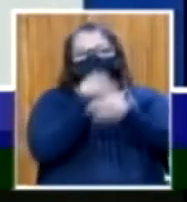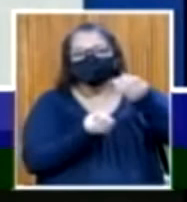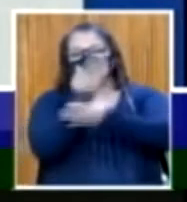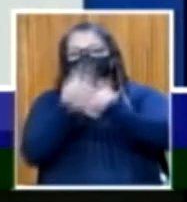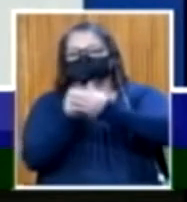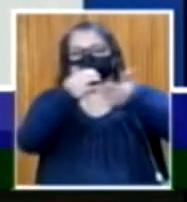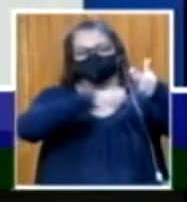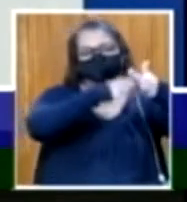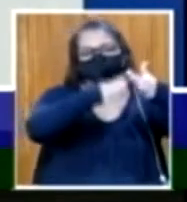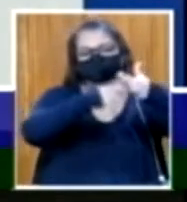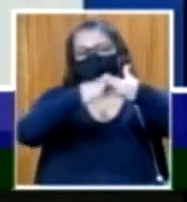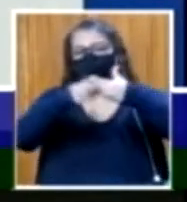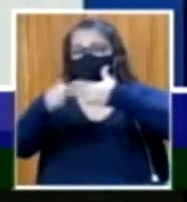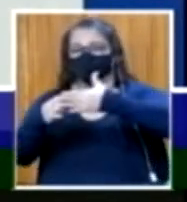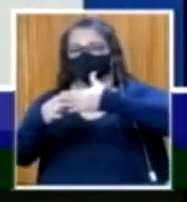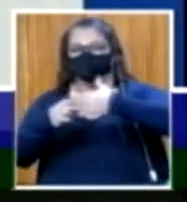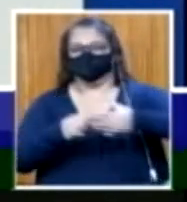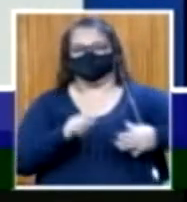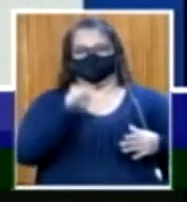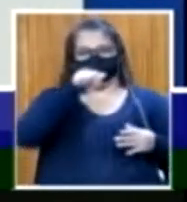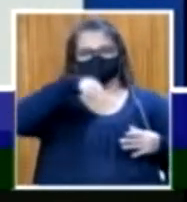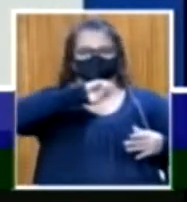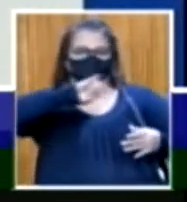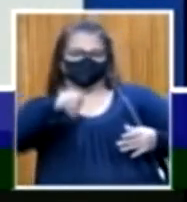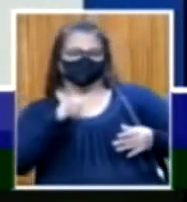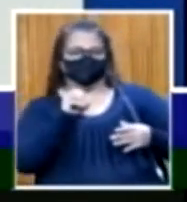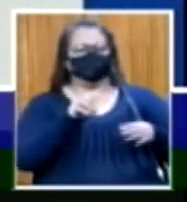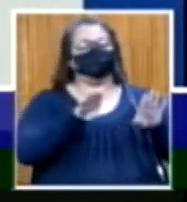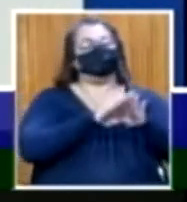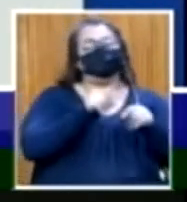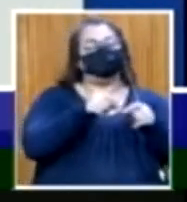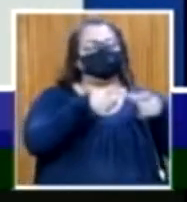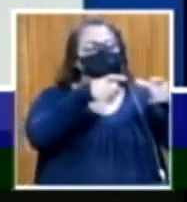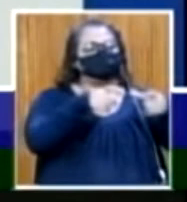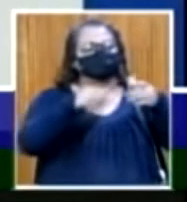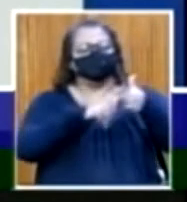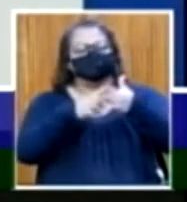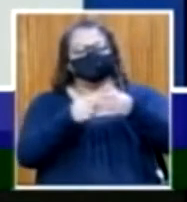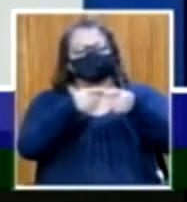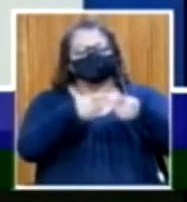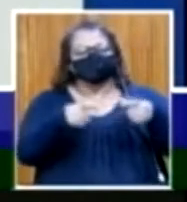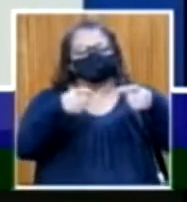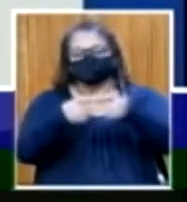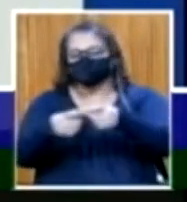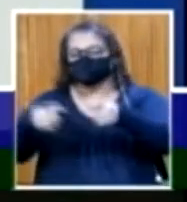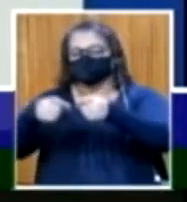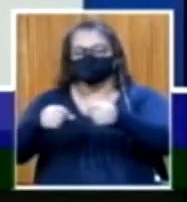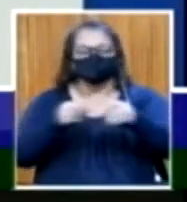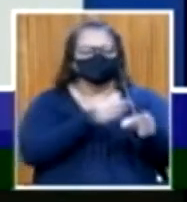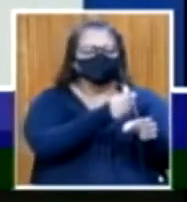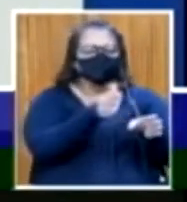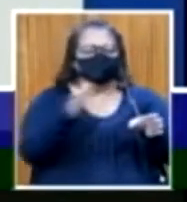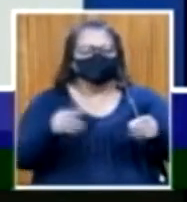chamado investidor anjo. É aquele cara que investe em startups, ou seja, empresas em início de vida, para fazer com que as